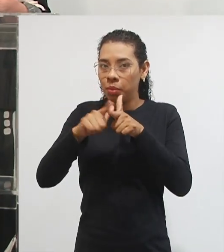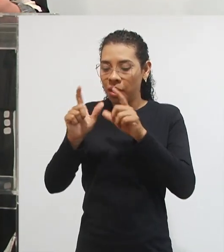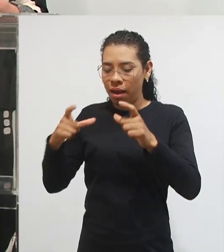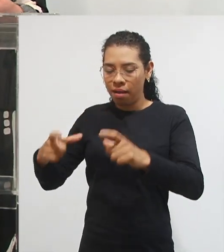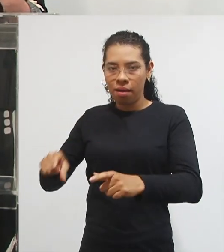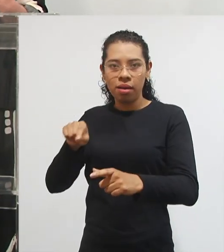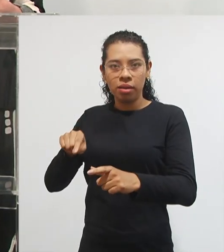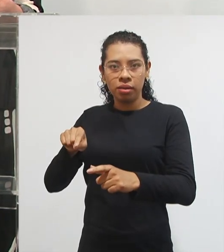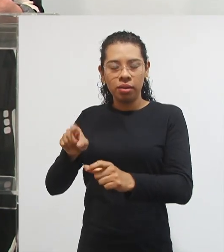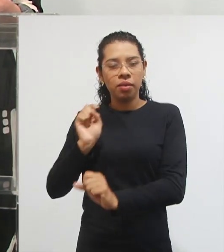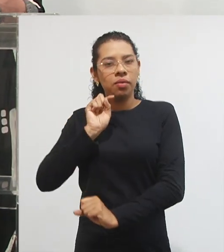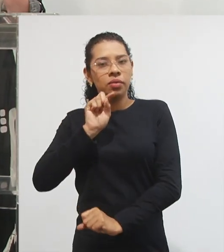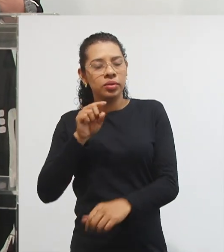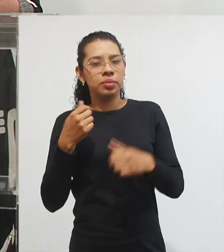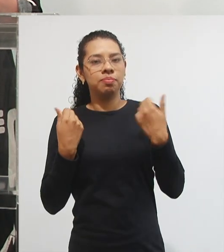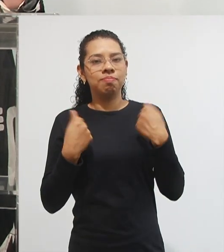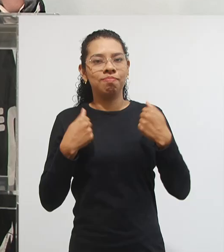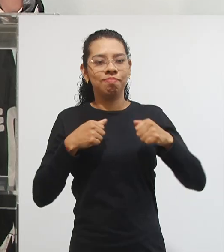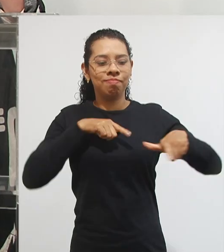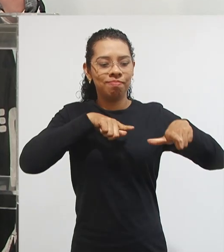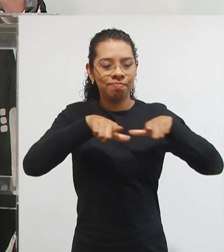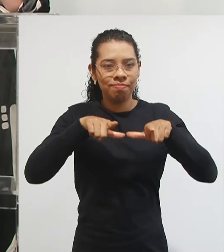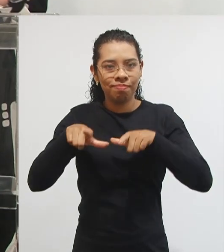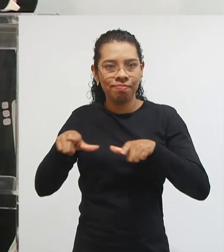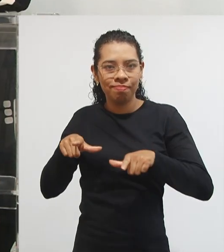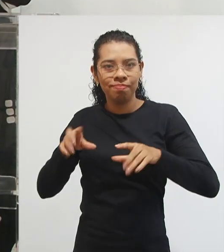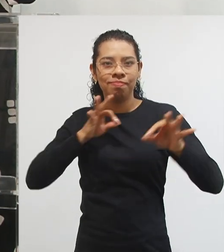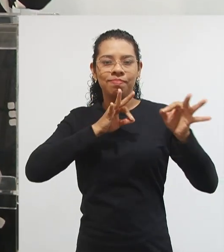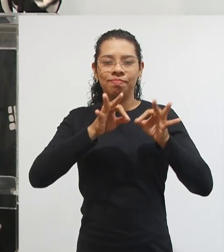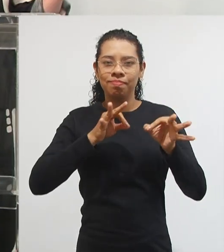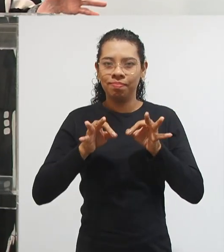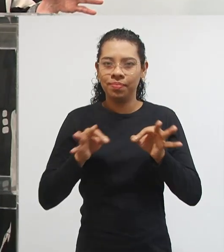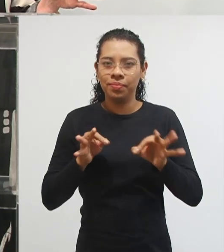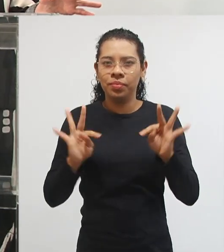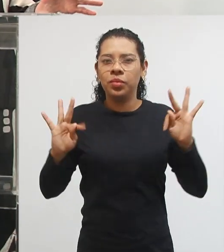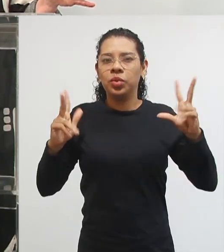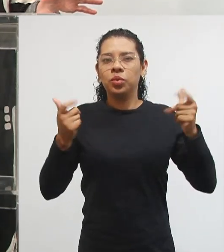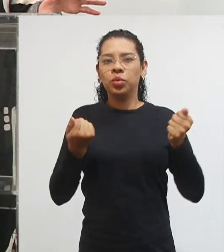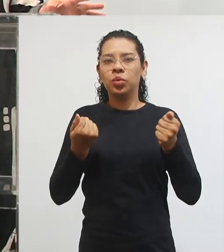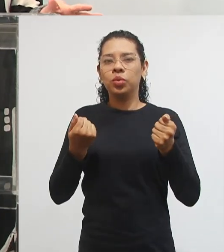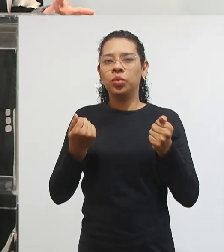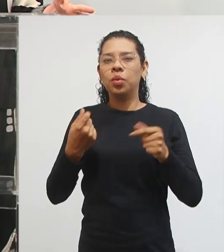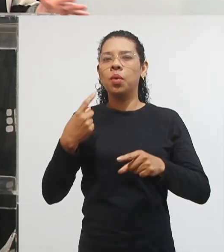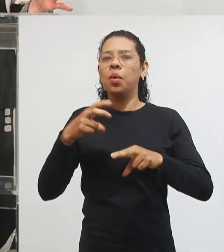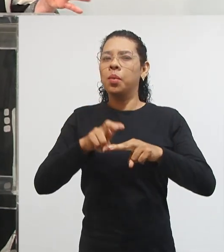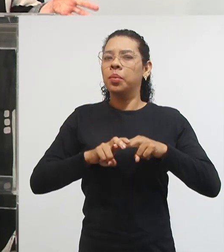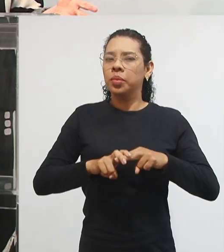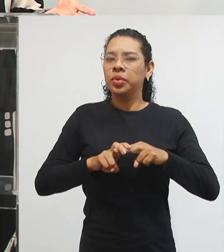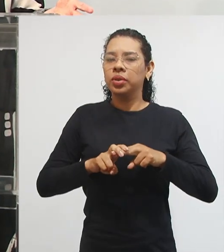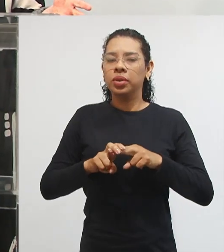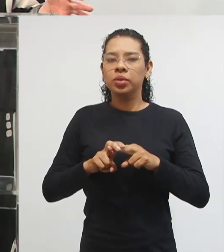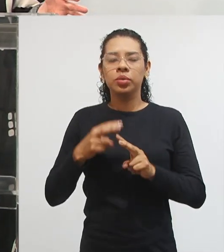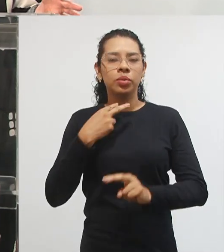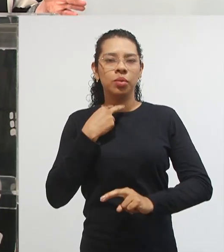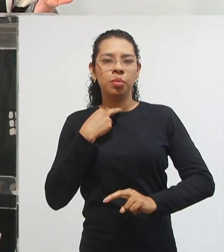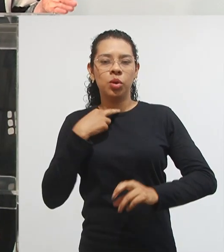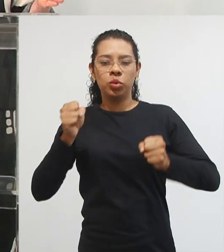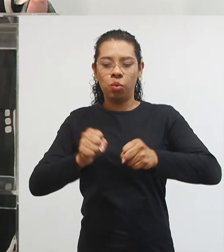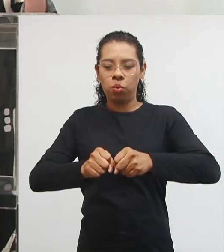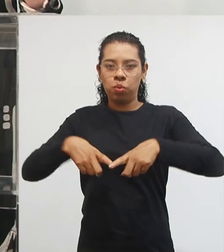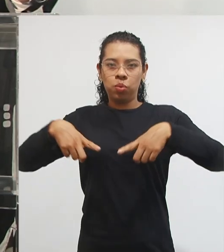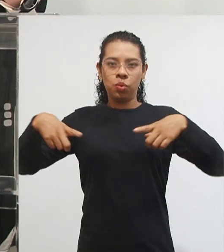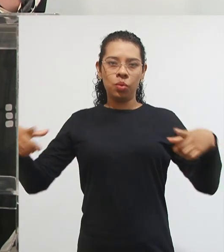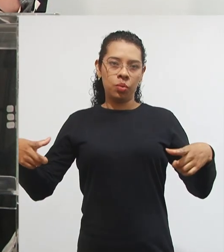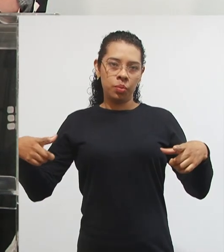trabalhar o gerenciamento daquela crise para que aquilo não afete a instituição como um todo. Porque um caso de corrupção, por exemplo, ele é